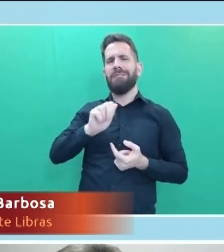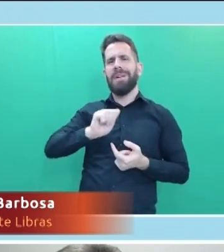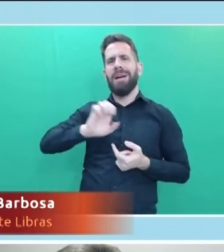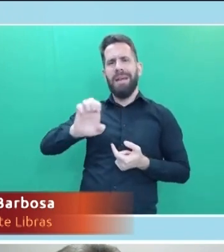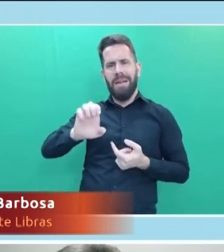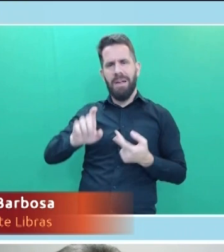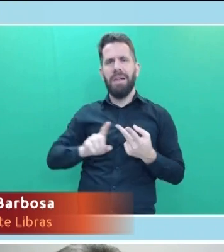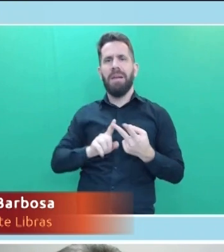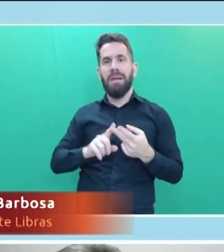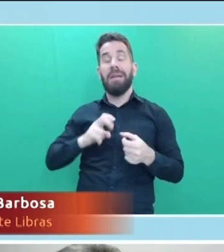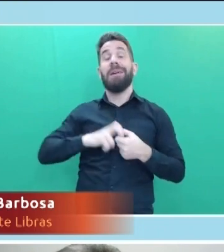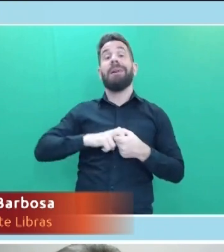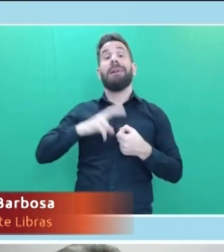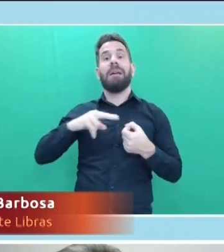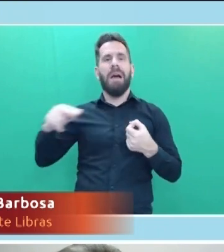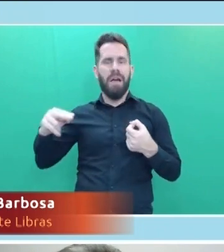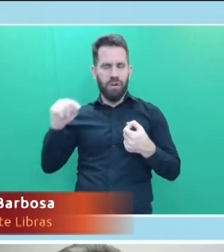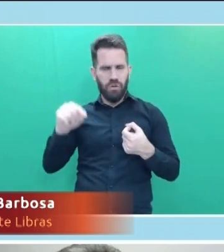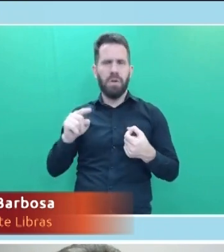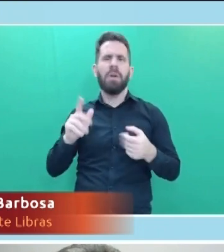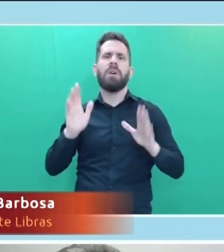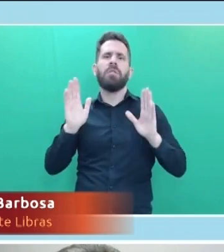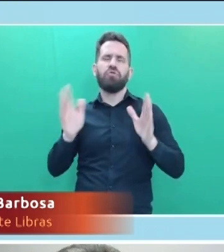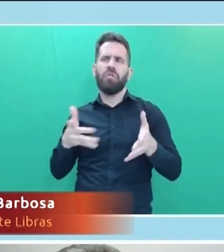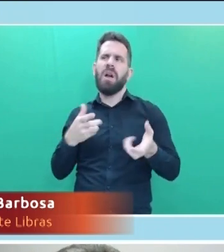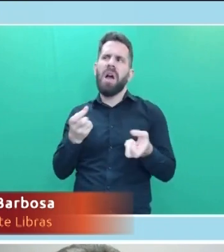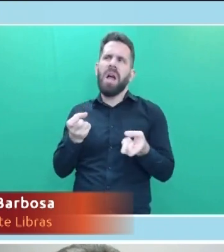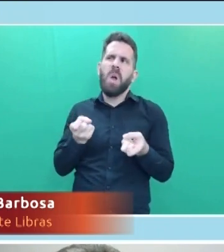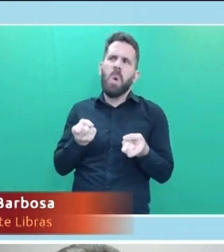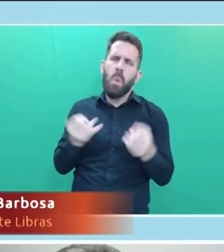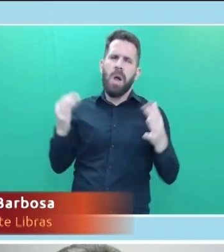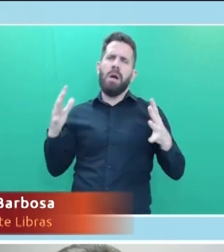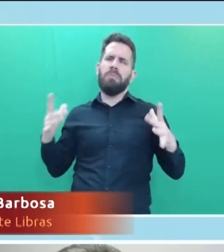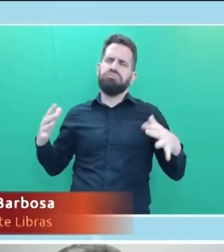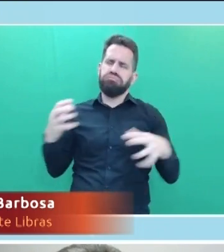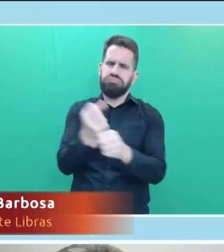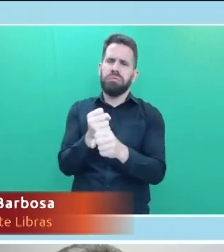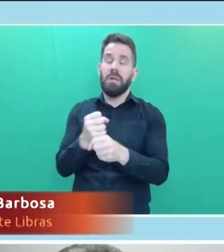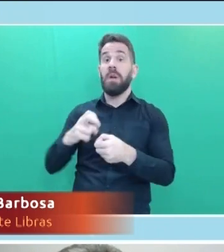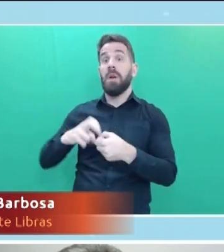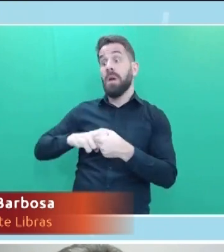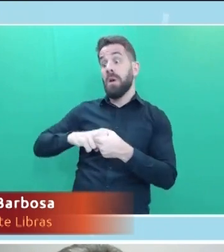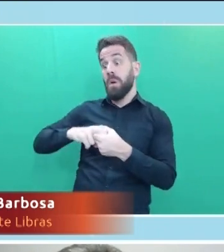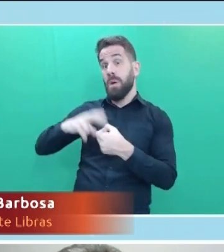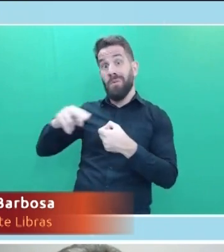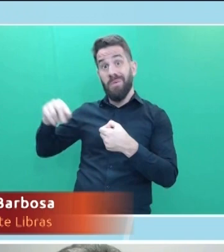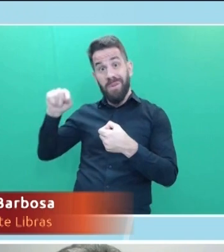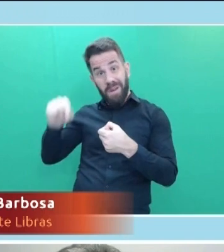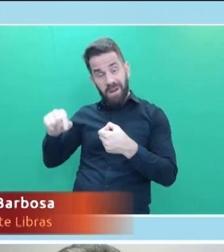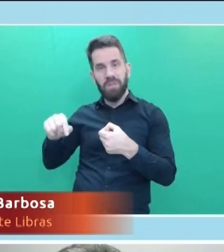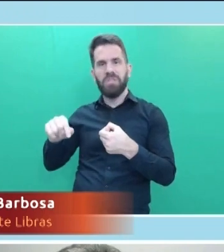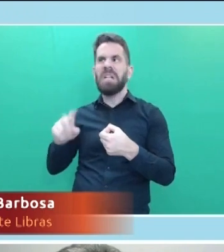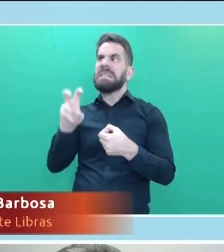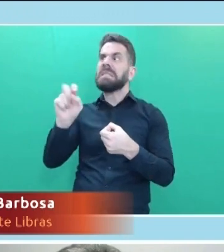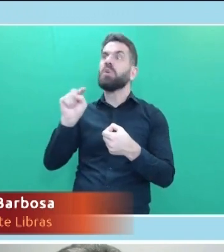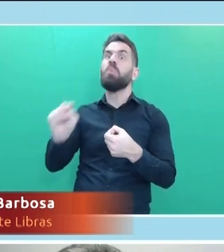E a gente tem em torno de 5.000 Carajá espalhados no